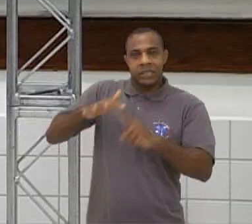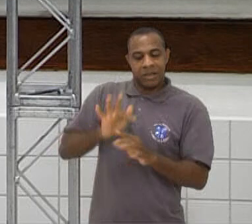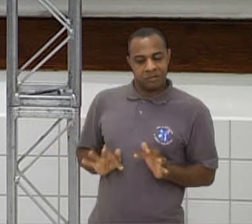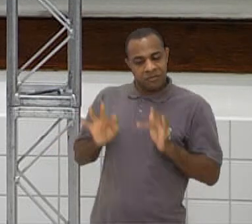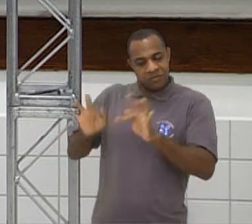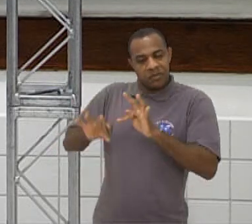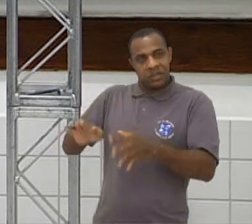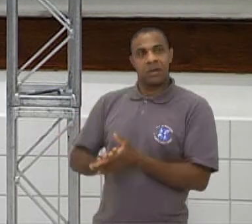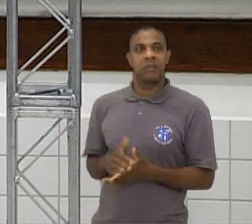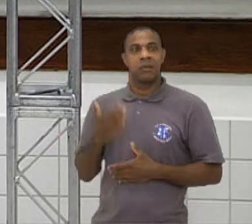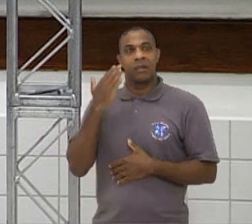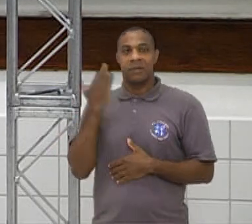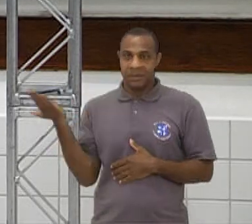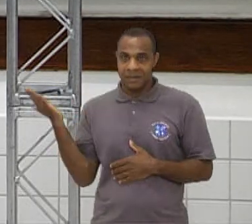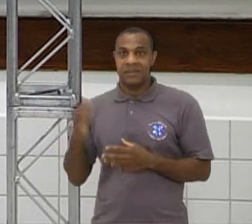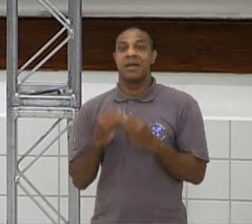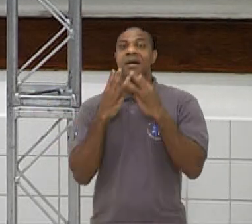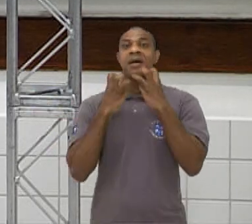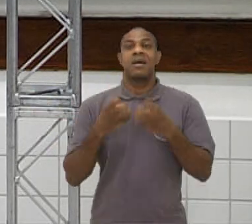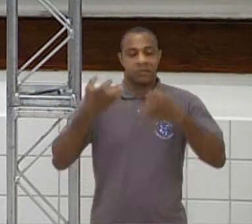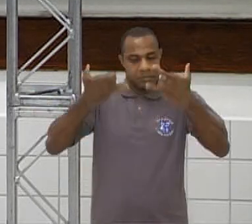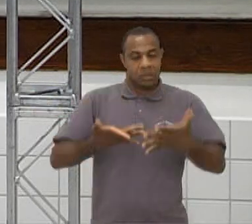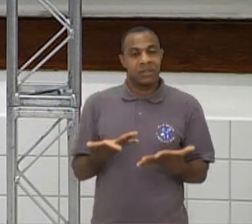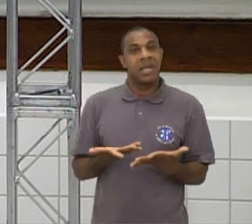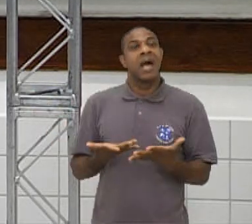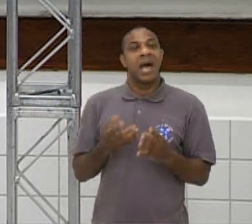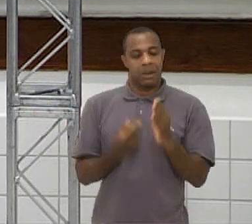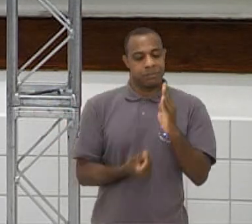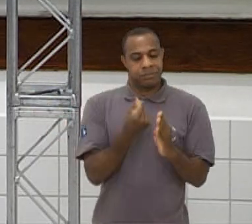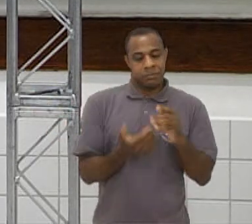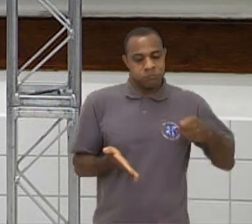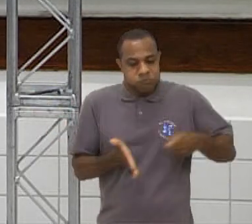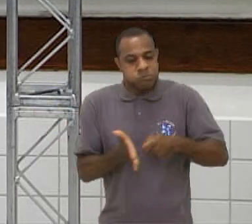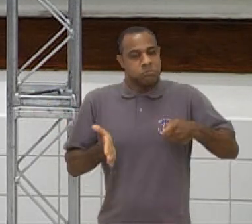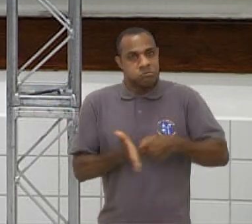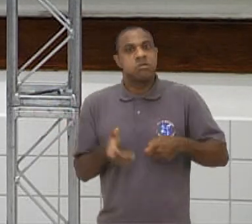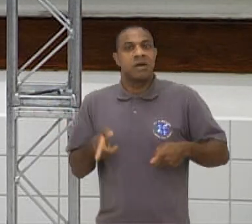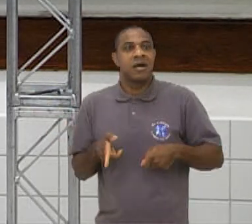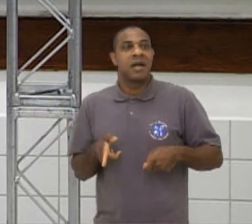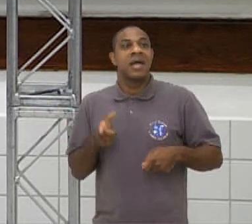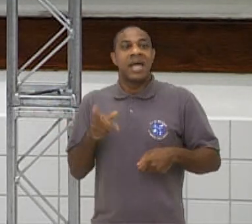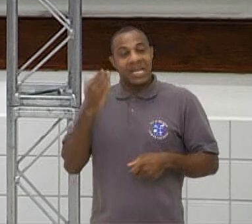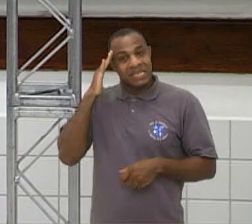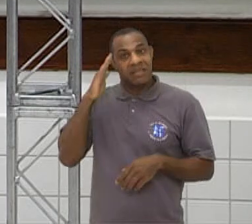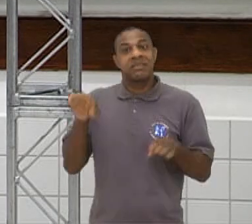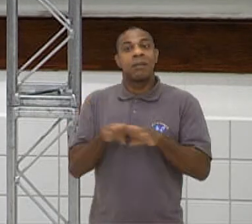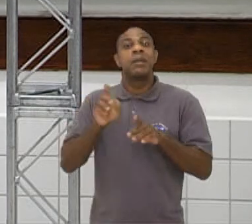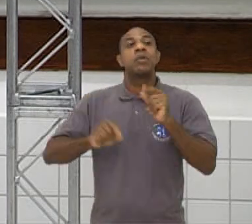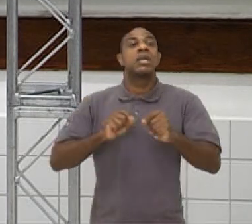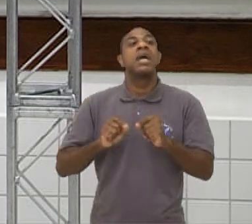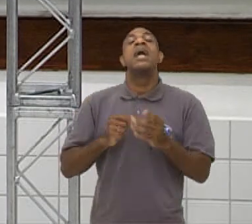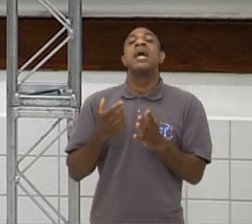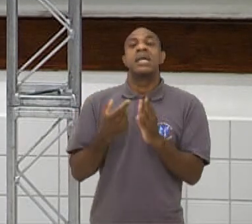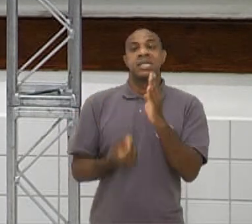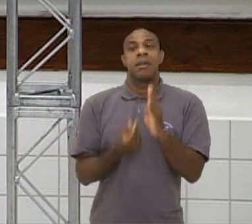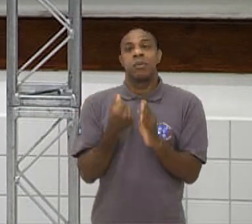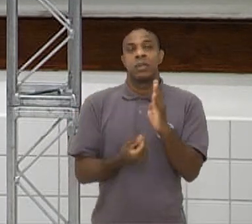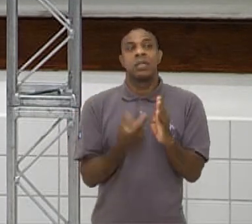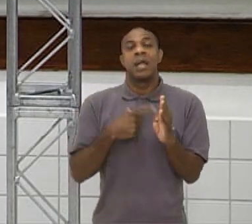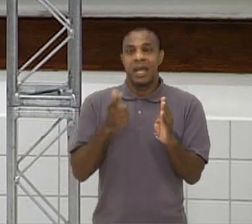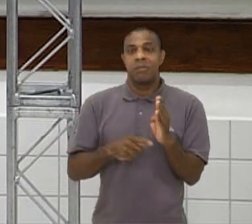Marx vê a classe burguesa como uma classe opressora. Mas ele também entende que a burguesia foi uma